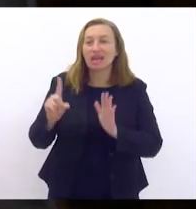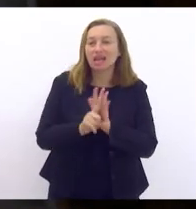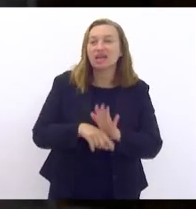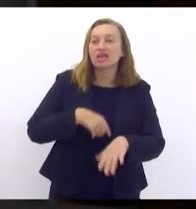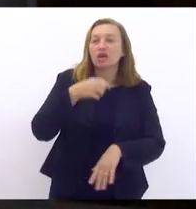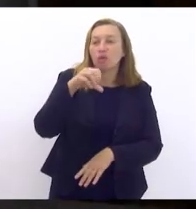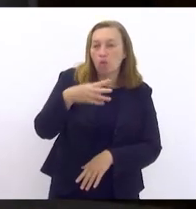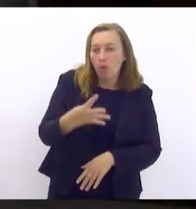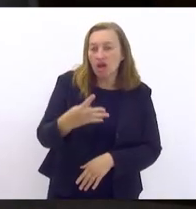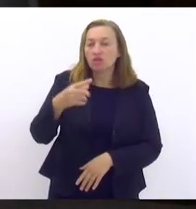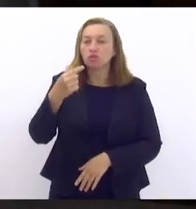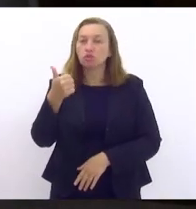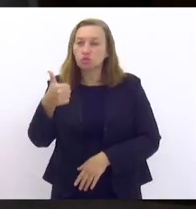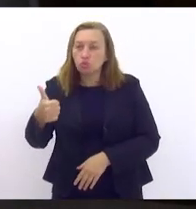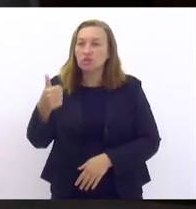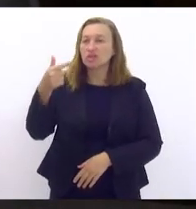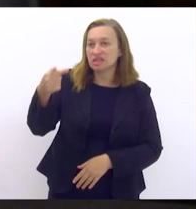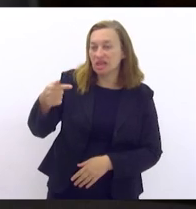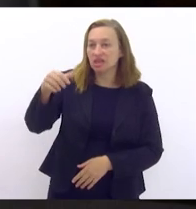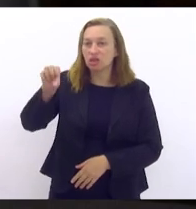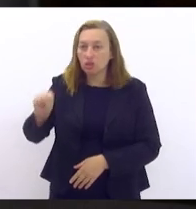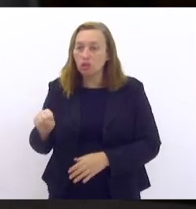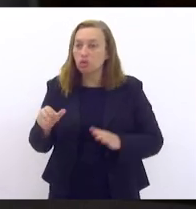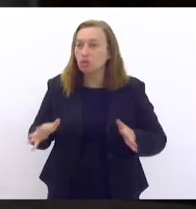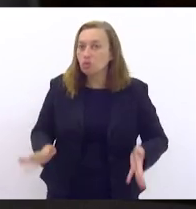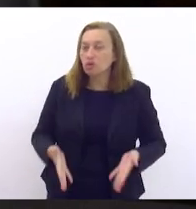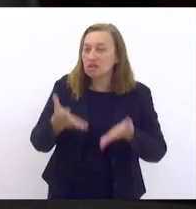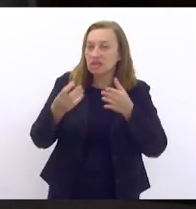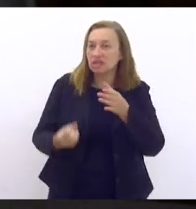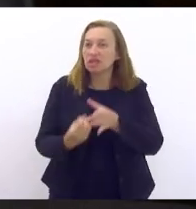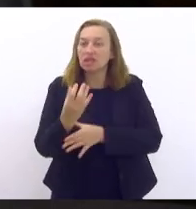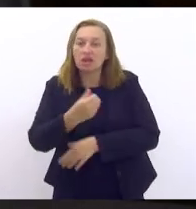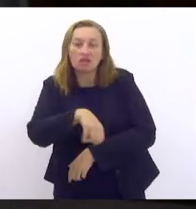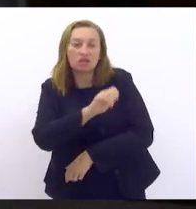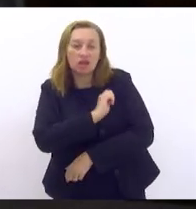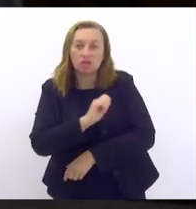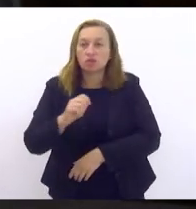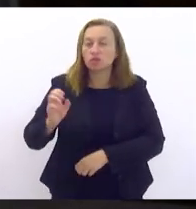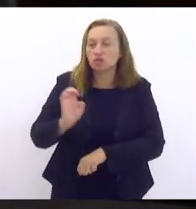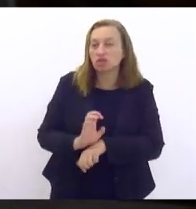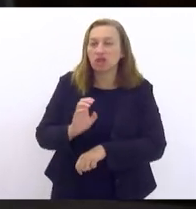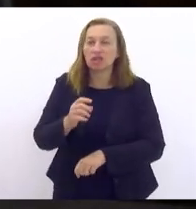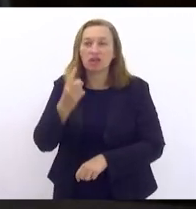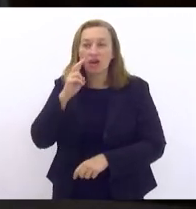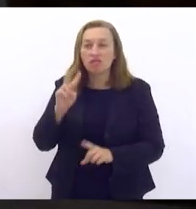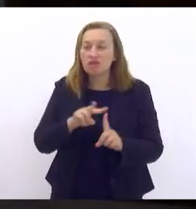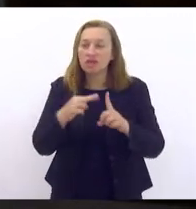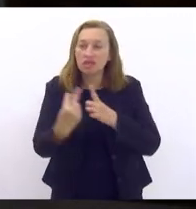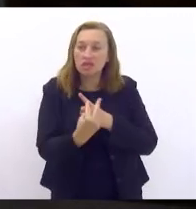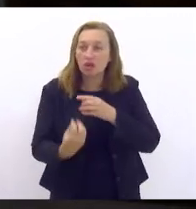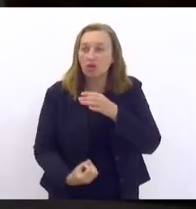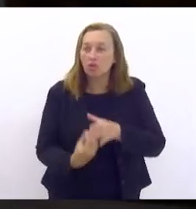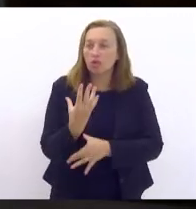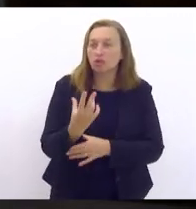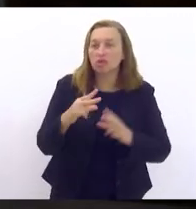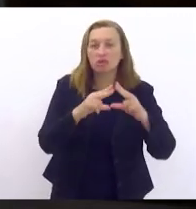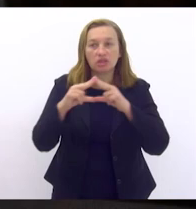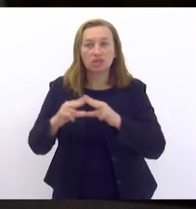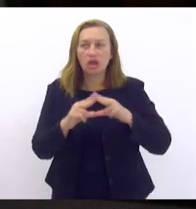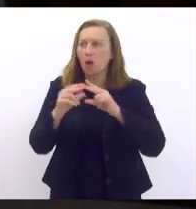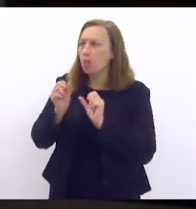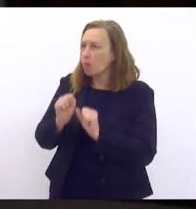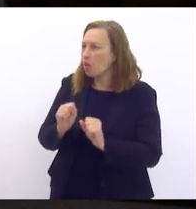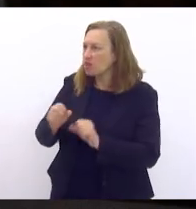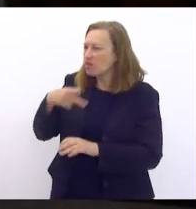4178 ela cria também um incentivo fiscal aqui no estado do ponto de vista da cadeia produtiva da reciclagem pode